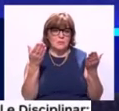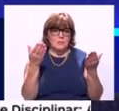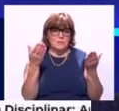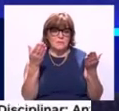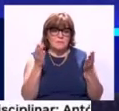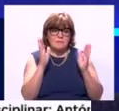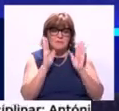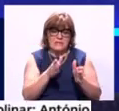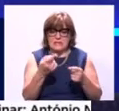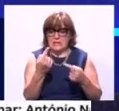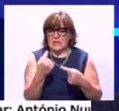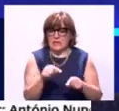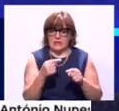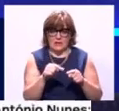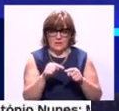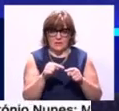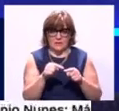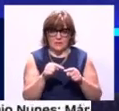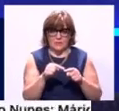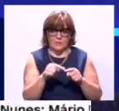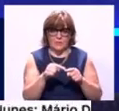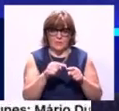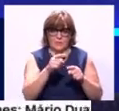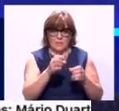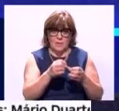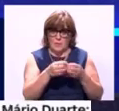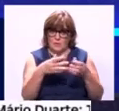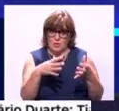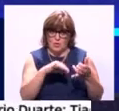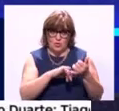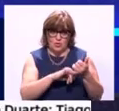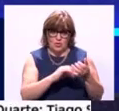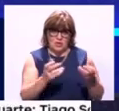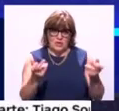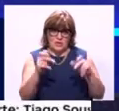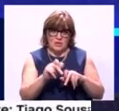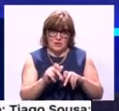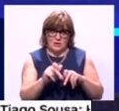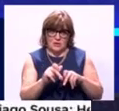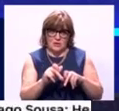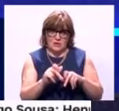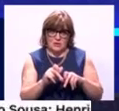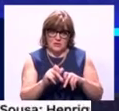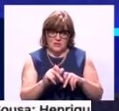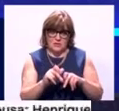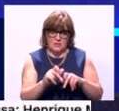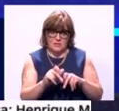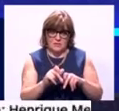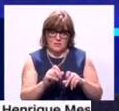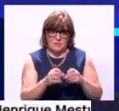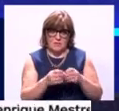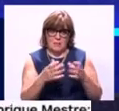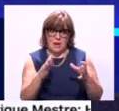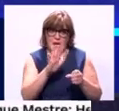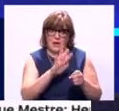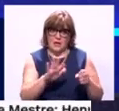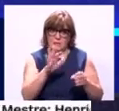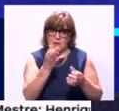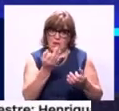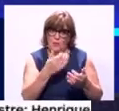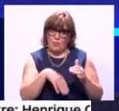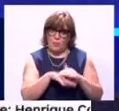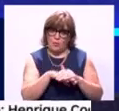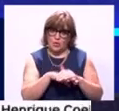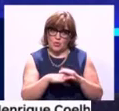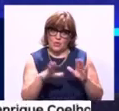Tem que haver essa tal... Esse, o aumento de sócios vai trazer a tal, uma maior imagem ao Futebol Clube